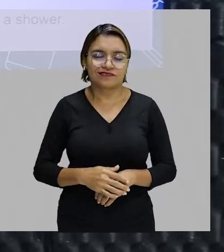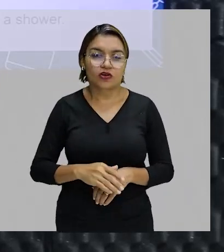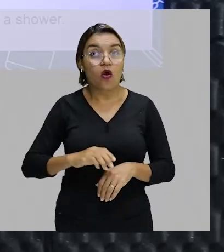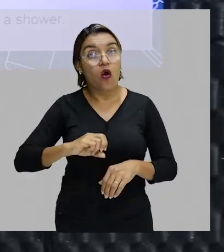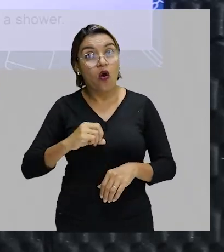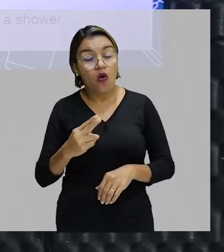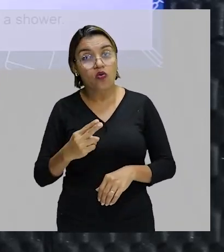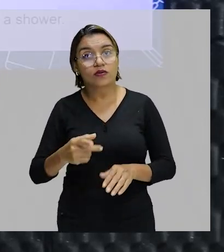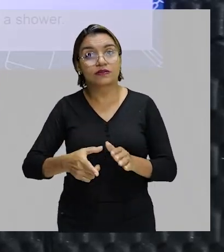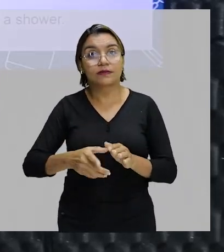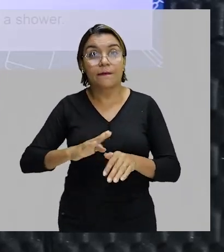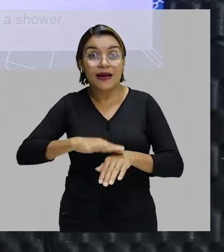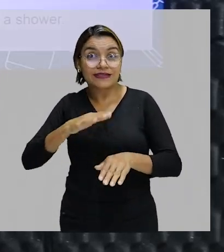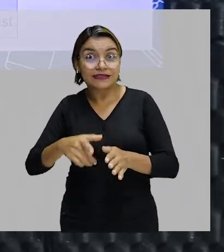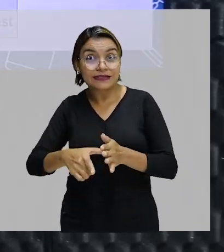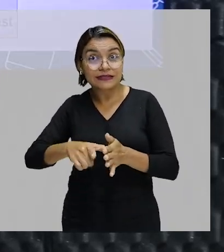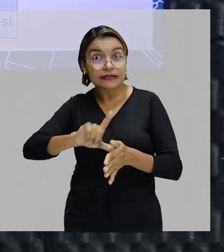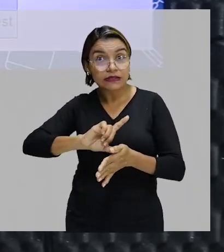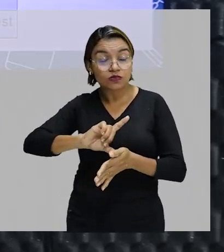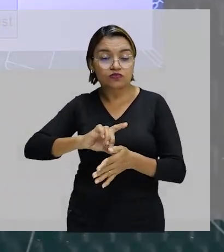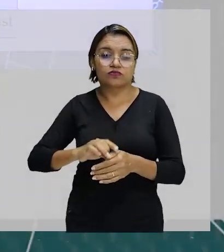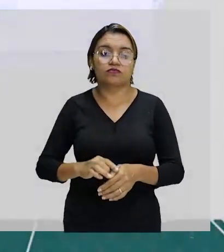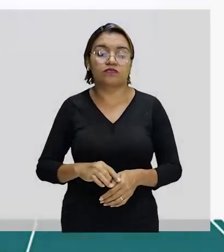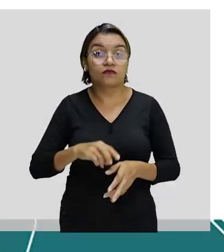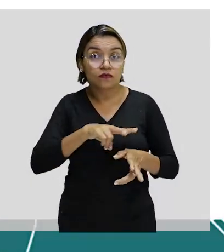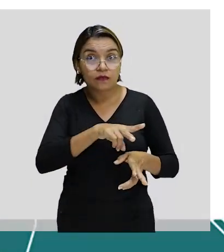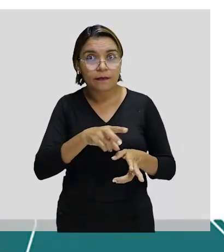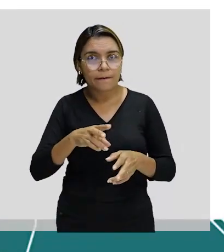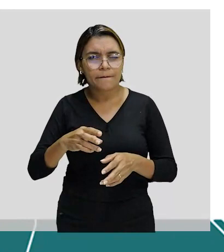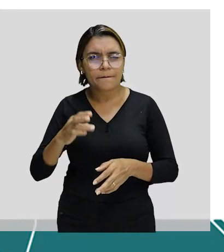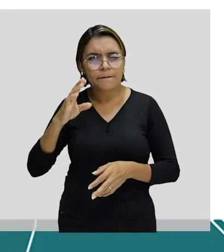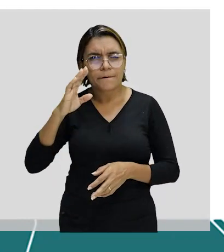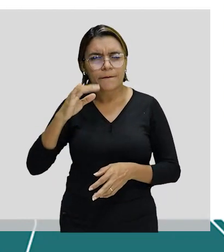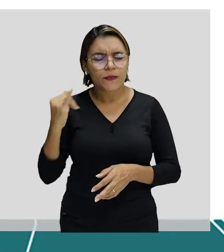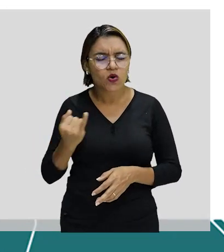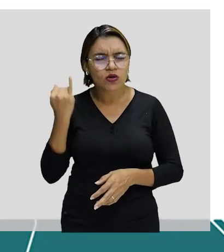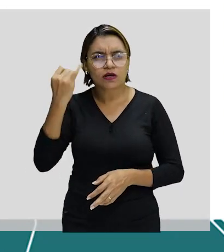cedo. Então, é importante vocês observarem que cada uma dessas